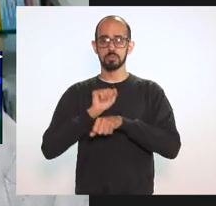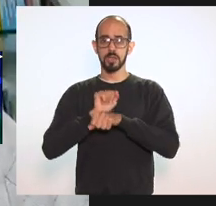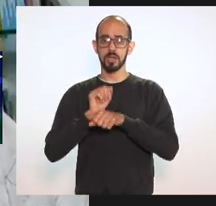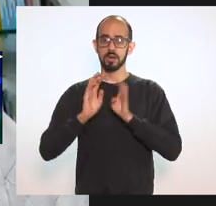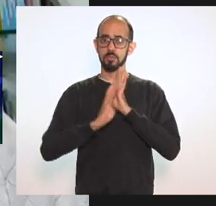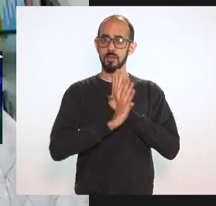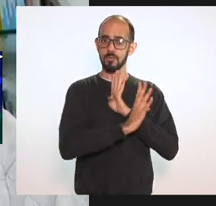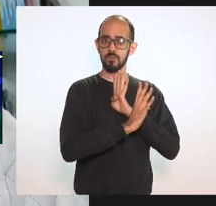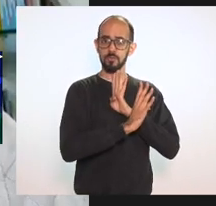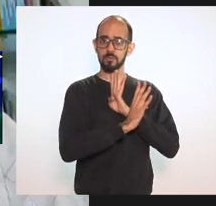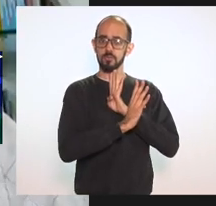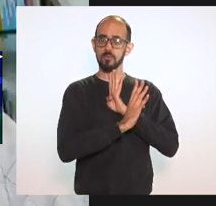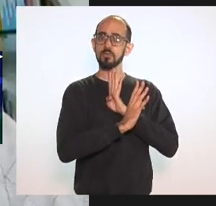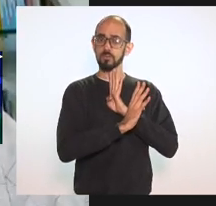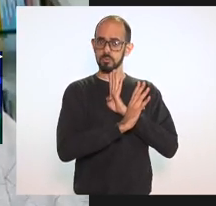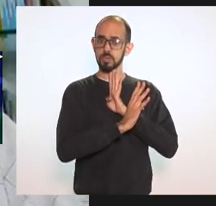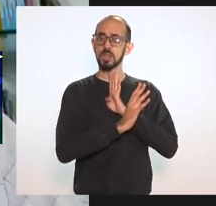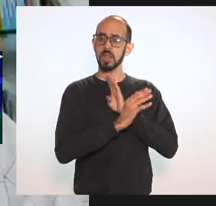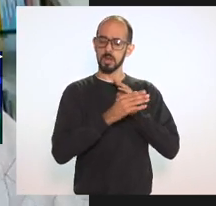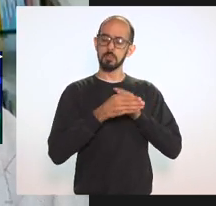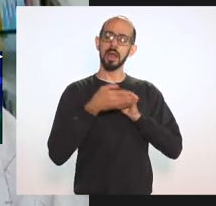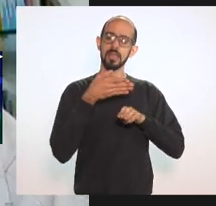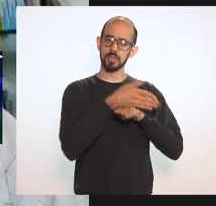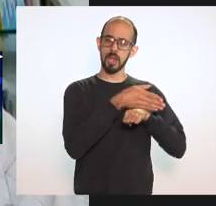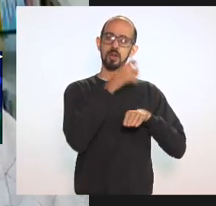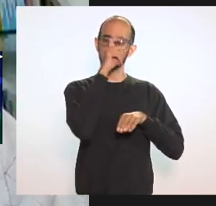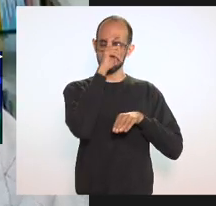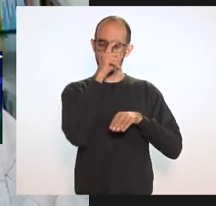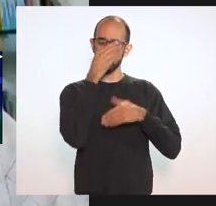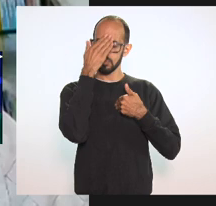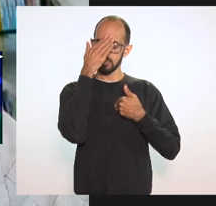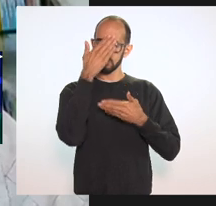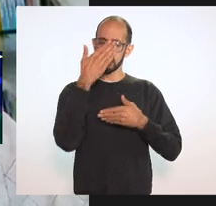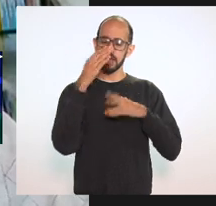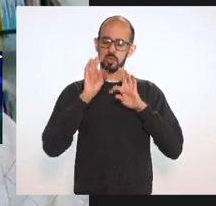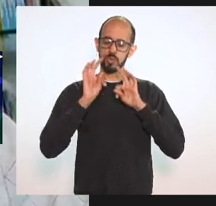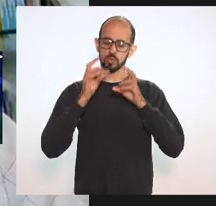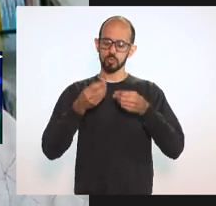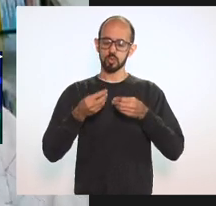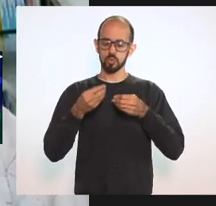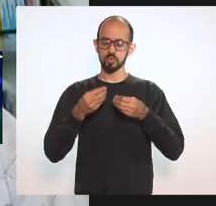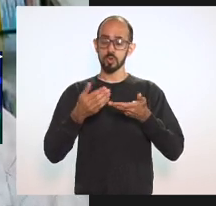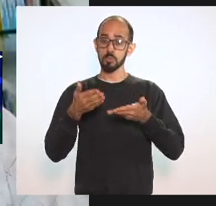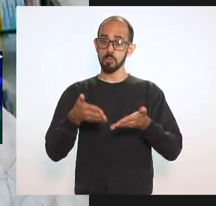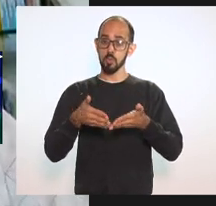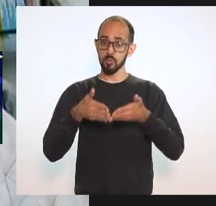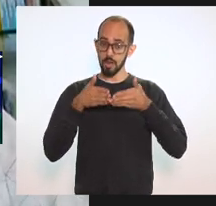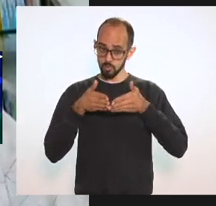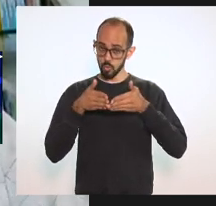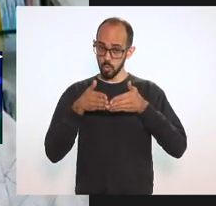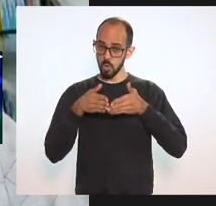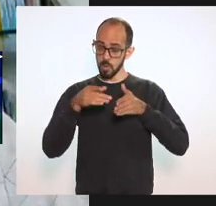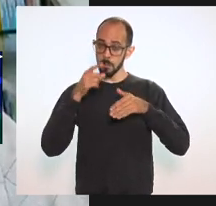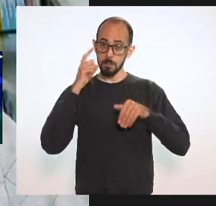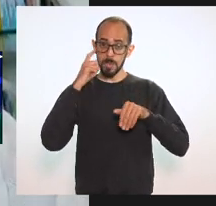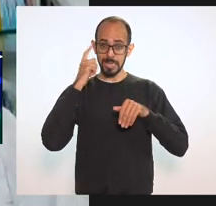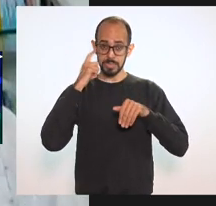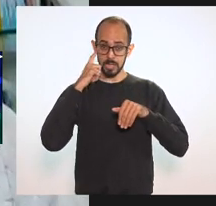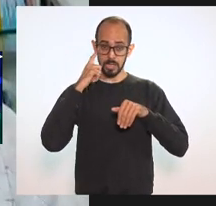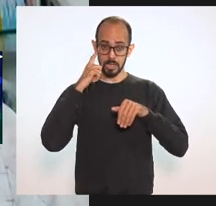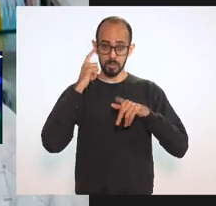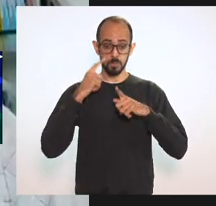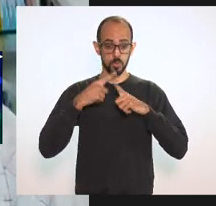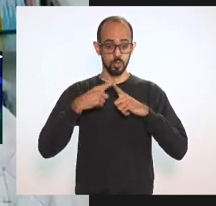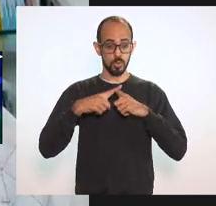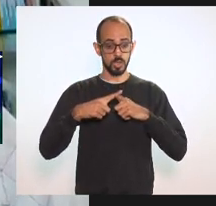o senhor presidente Obrigado senhoras e senhores e por favor reflitam sobre isto porque